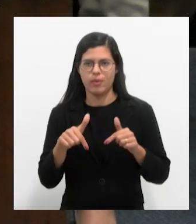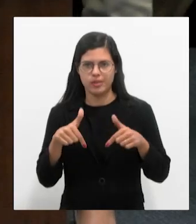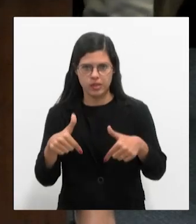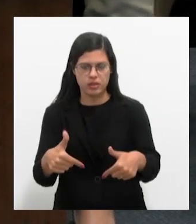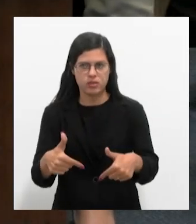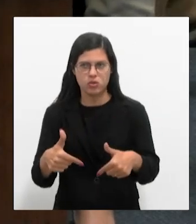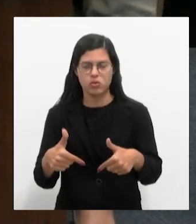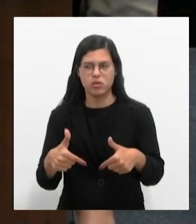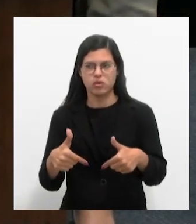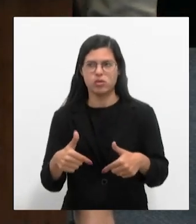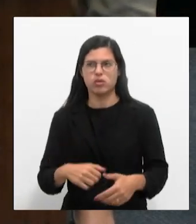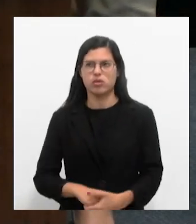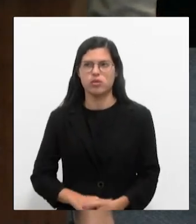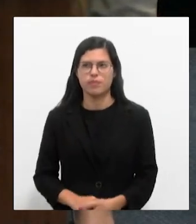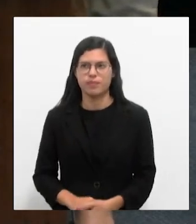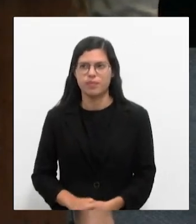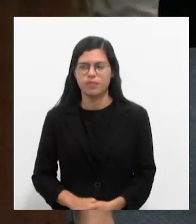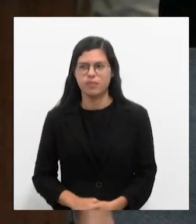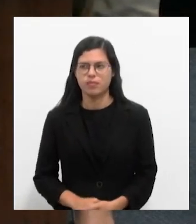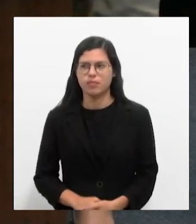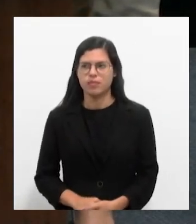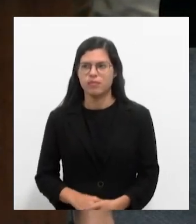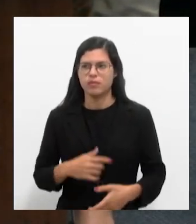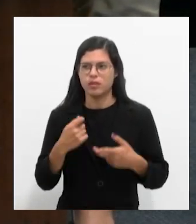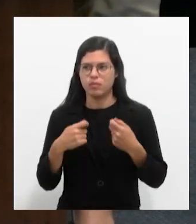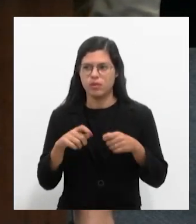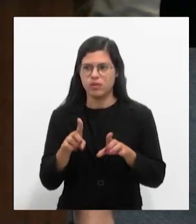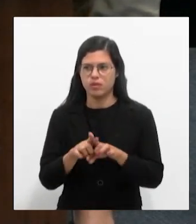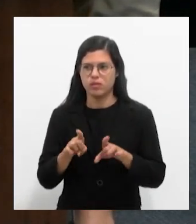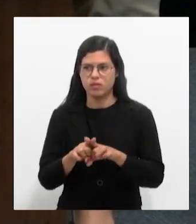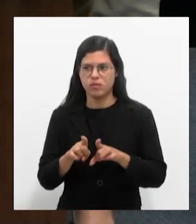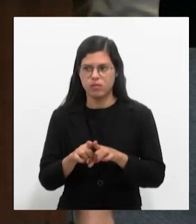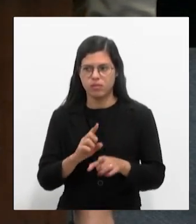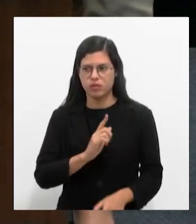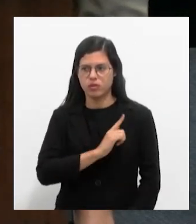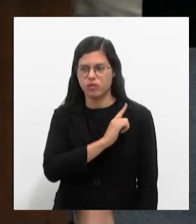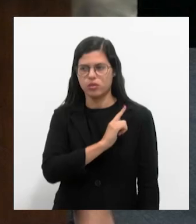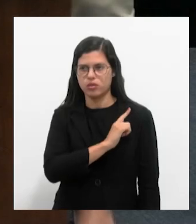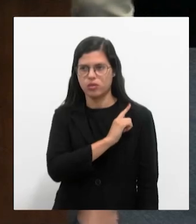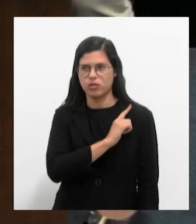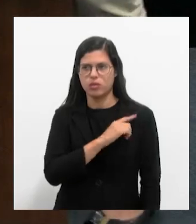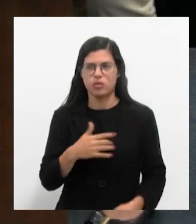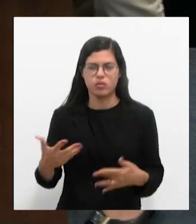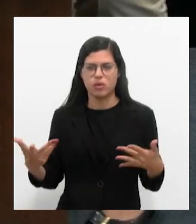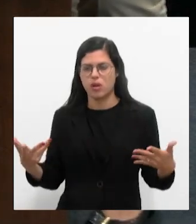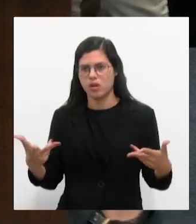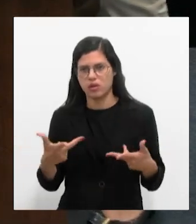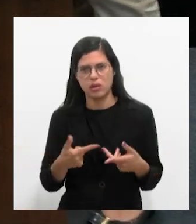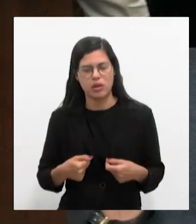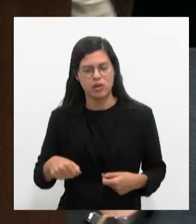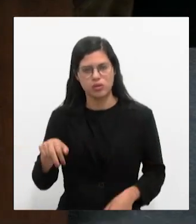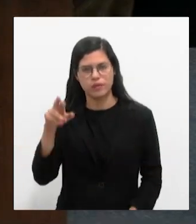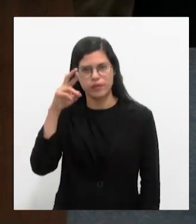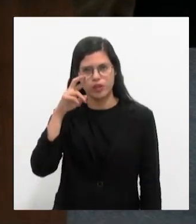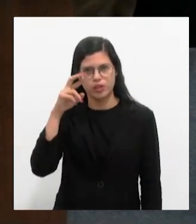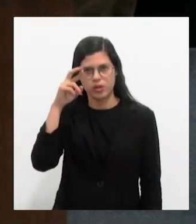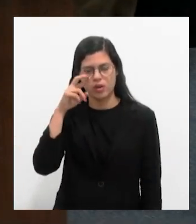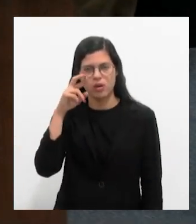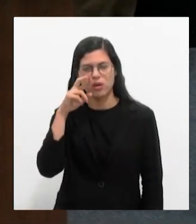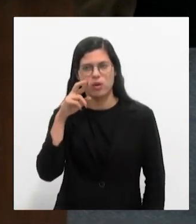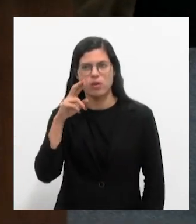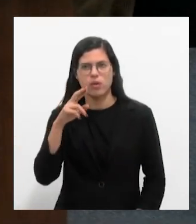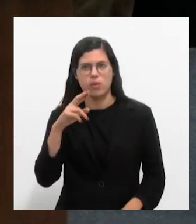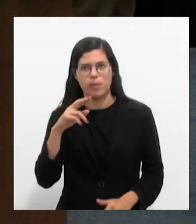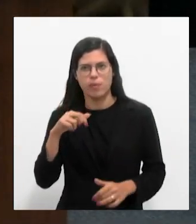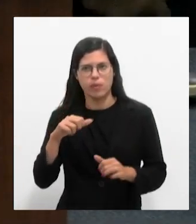merecem passar por gestão, por qualidade fiscal, por uma